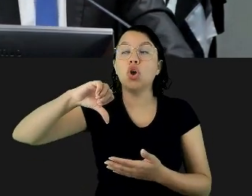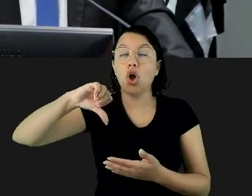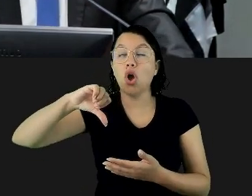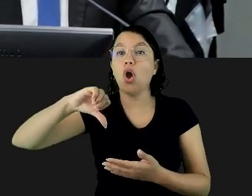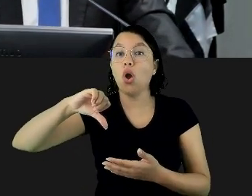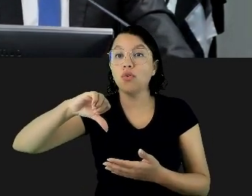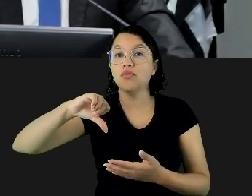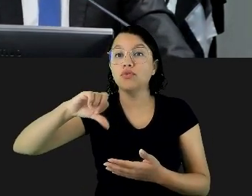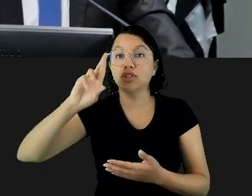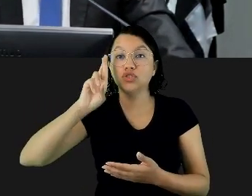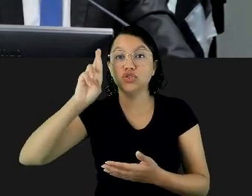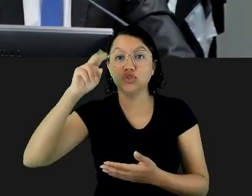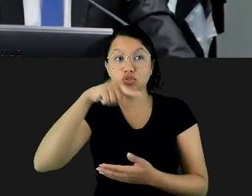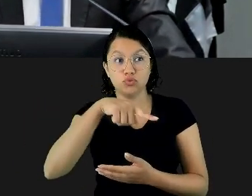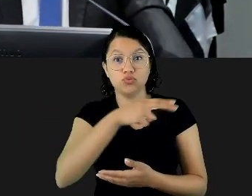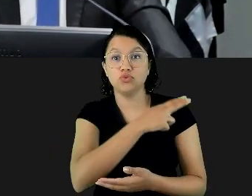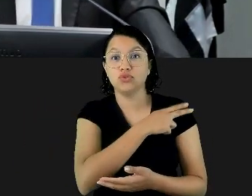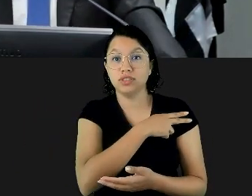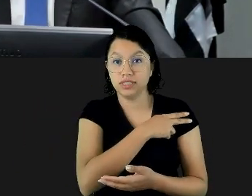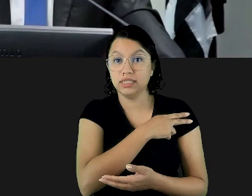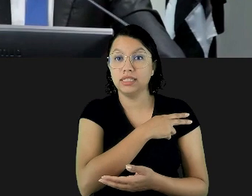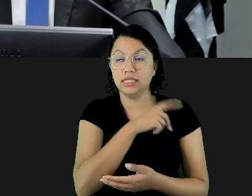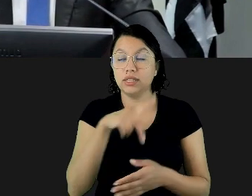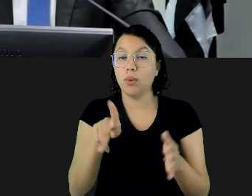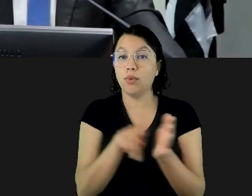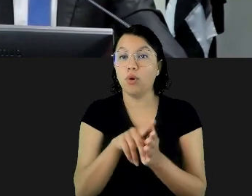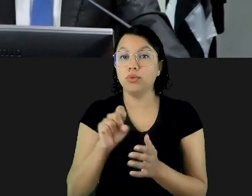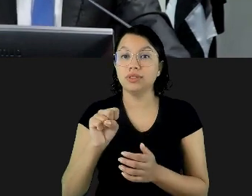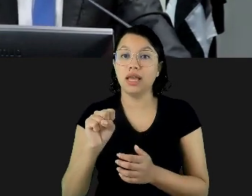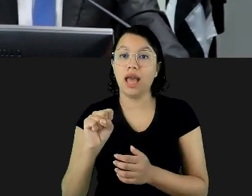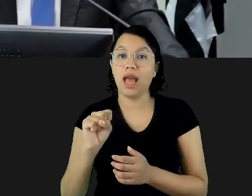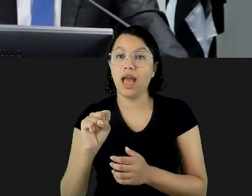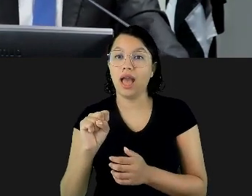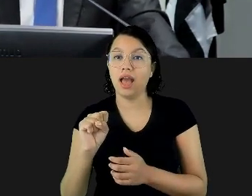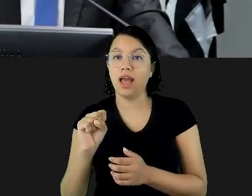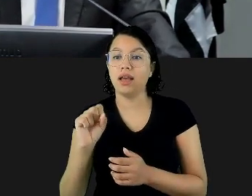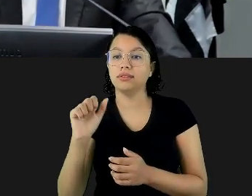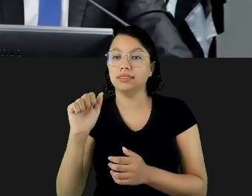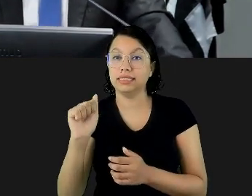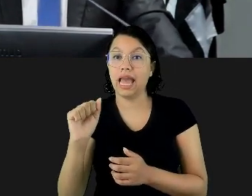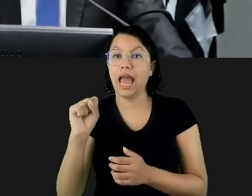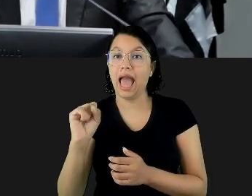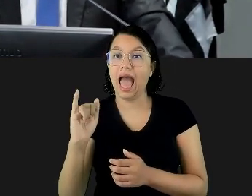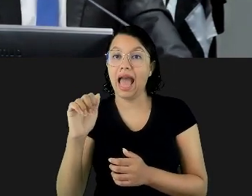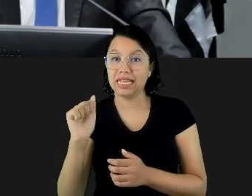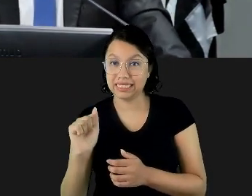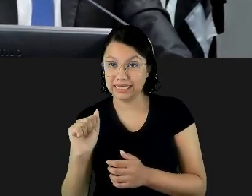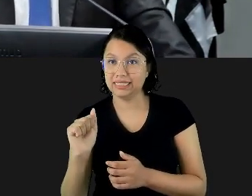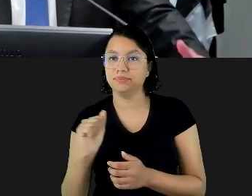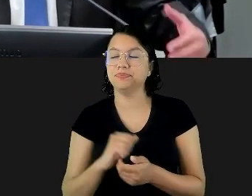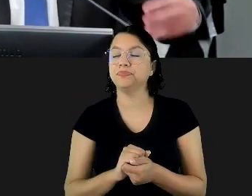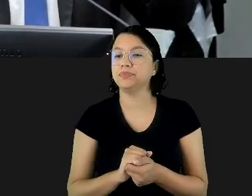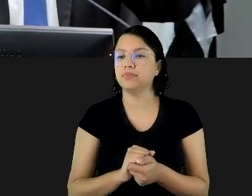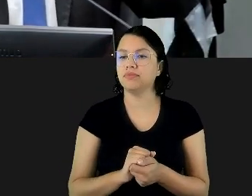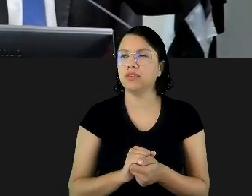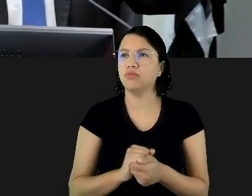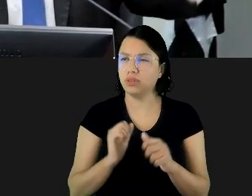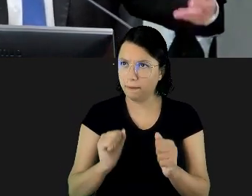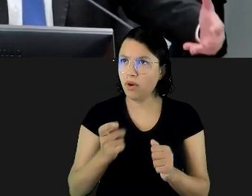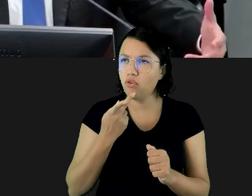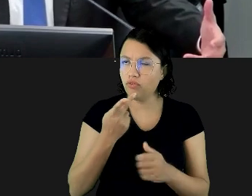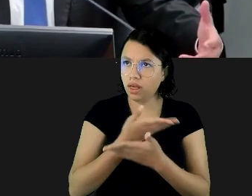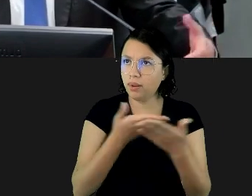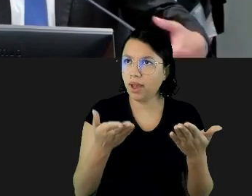a ASEAN, para o senhor explicar para eles. O senhor tem agenda para isso? Eu falei, tenho, lógico.